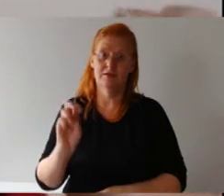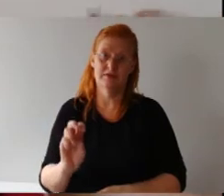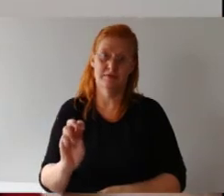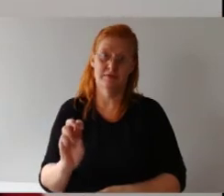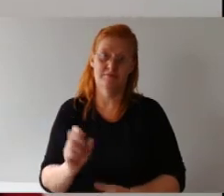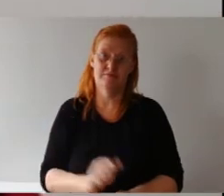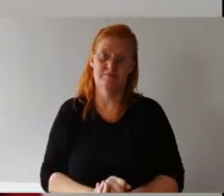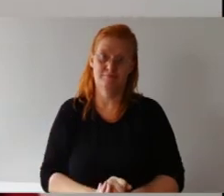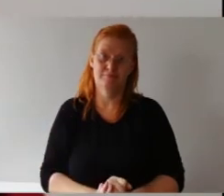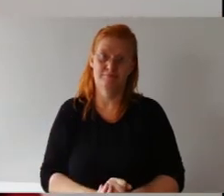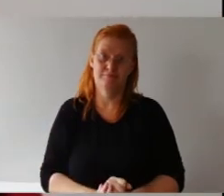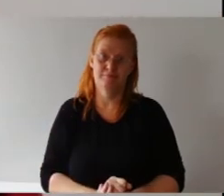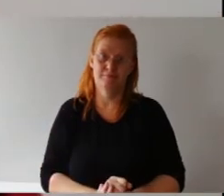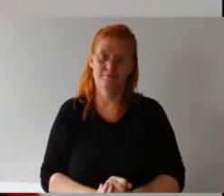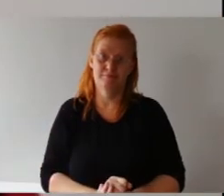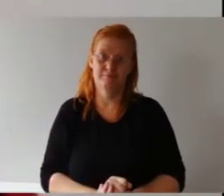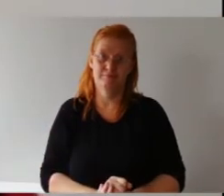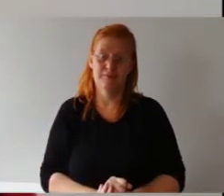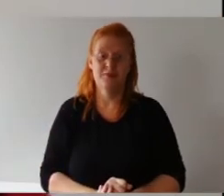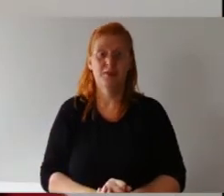de 1995.